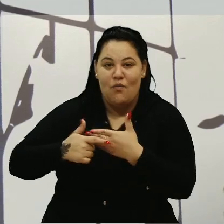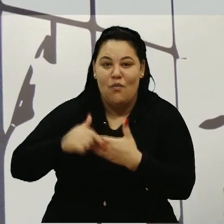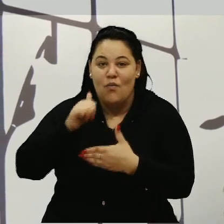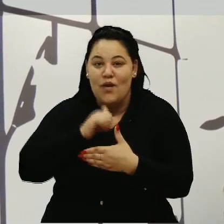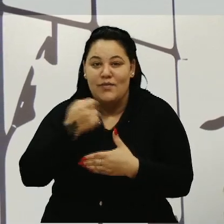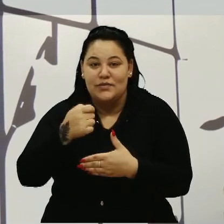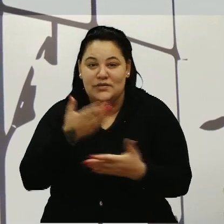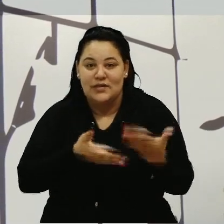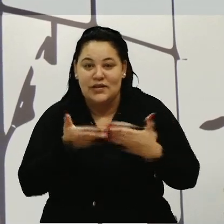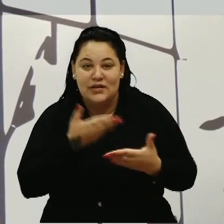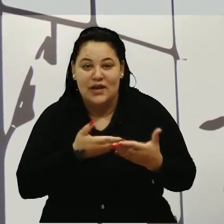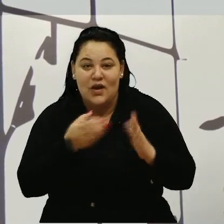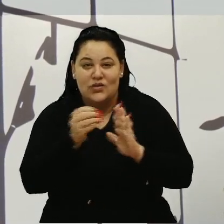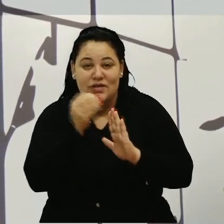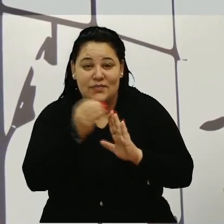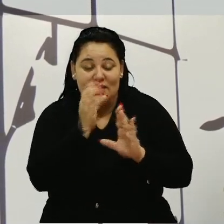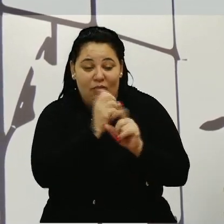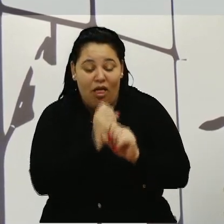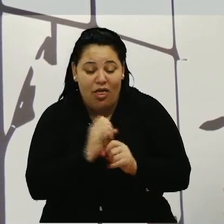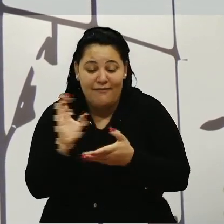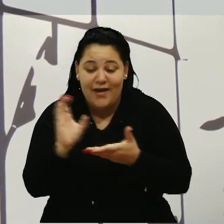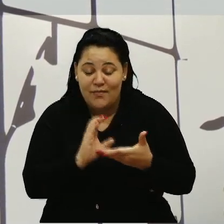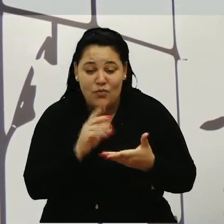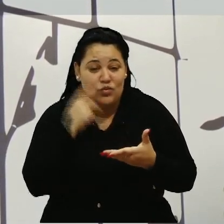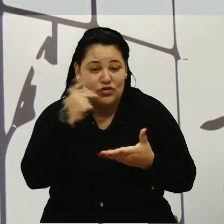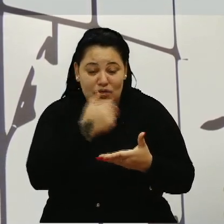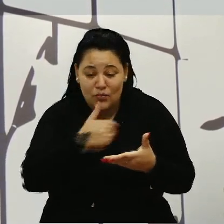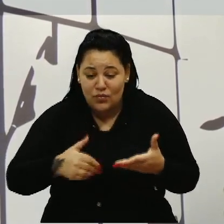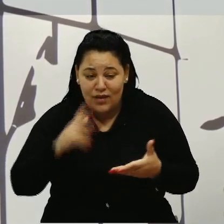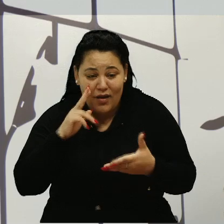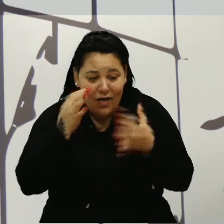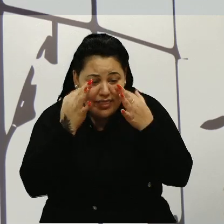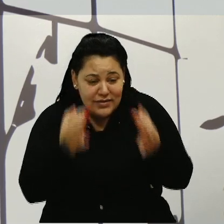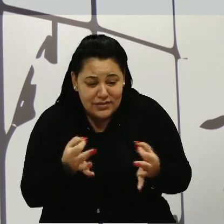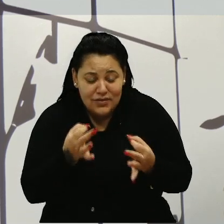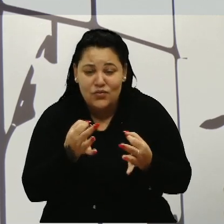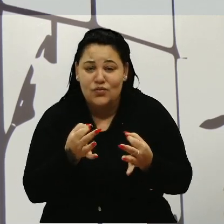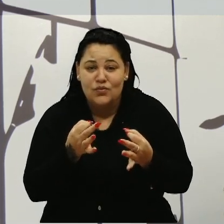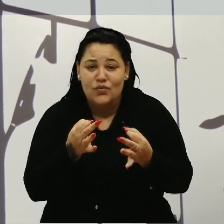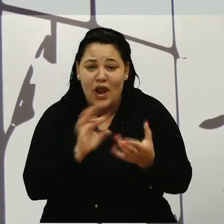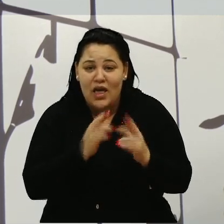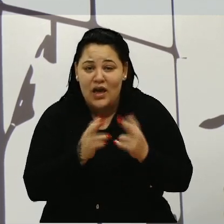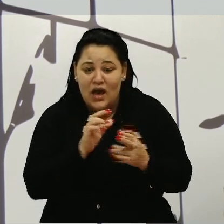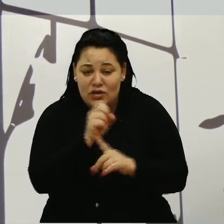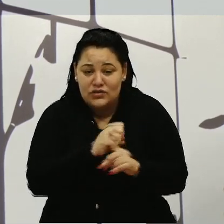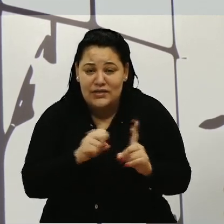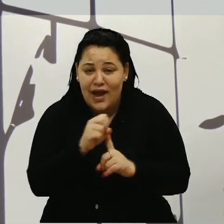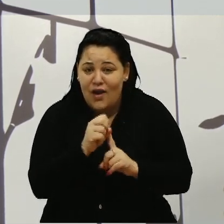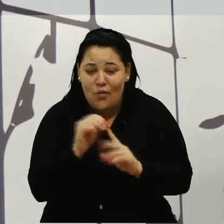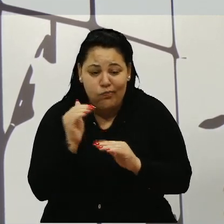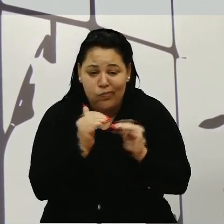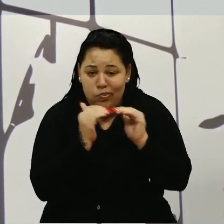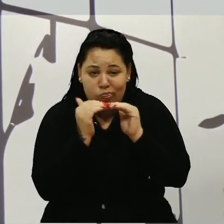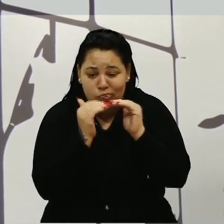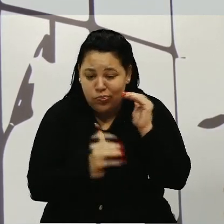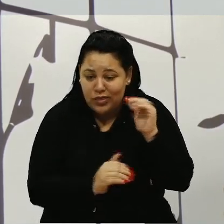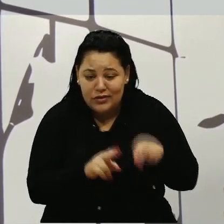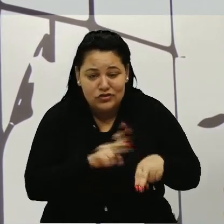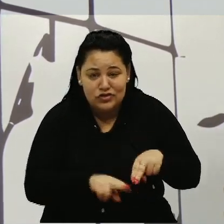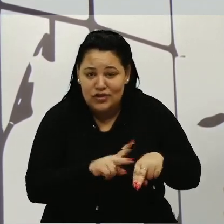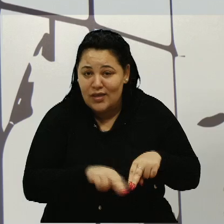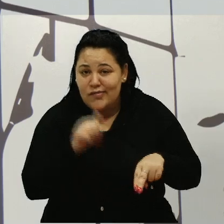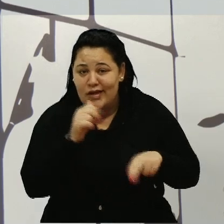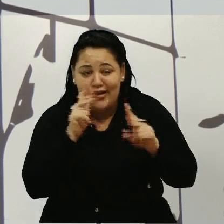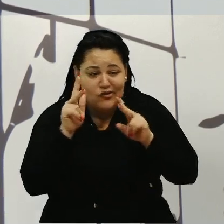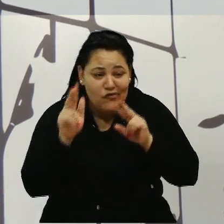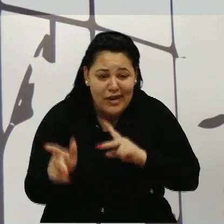orçamento, tratar de investimento em políticas públicas, olhar para essa questão social que é a desigualdade de gêneros, né, que nos afeta no mundo do